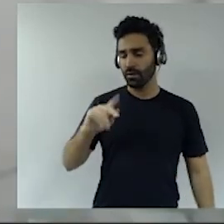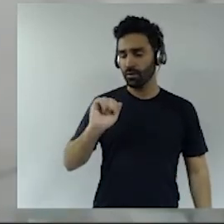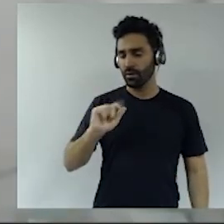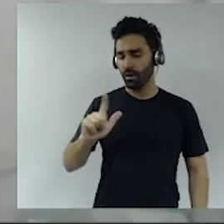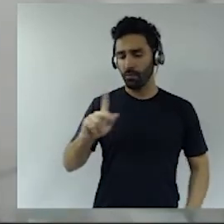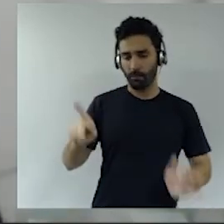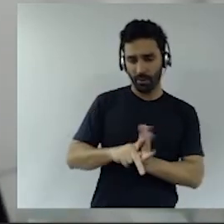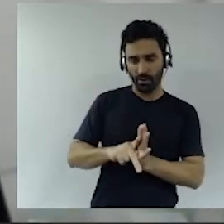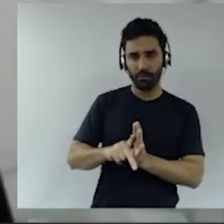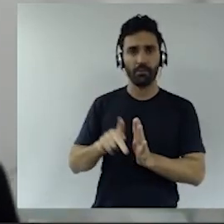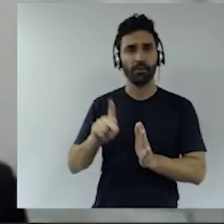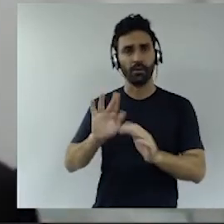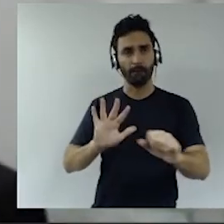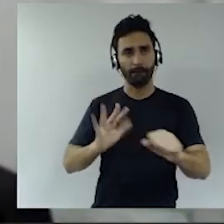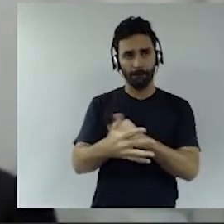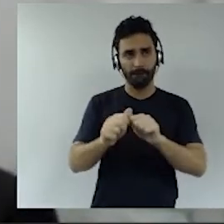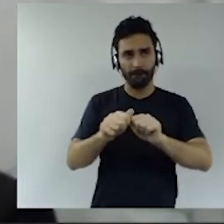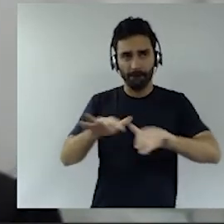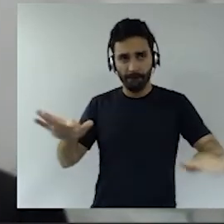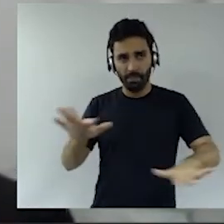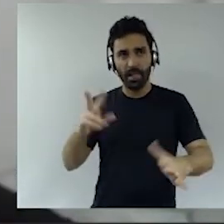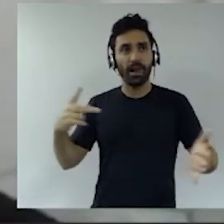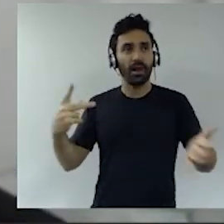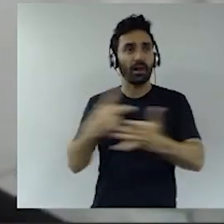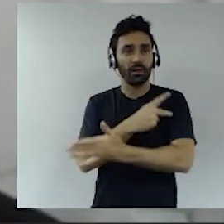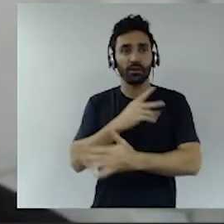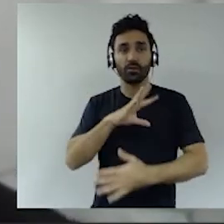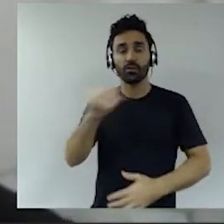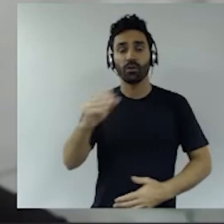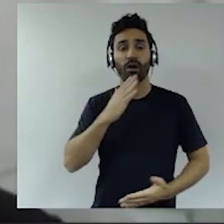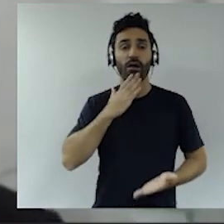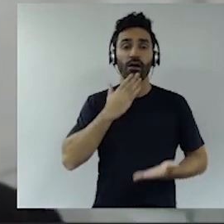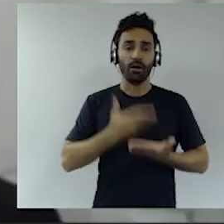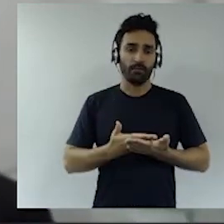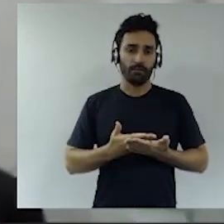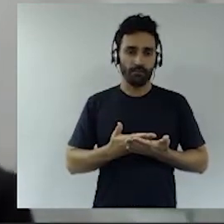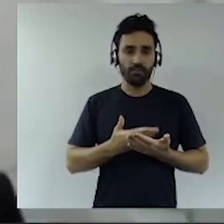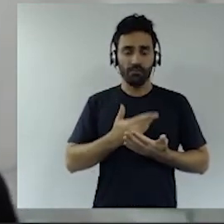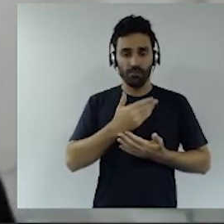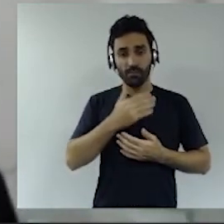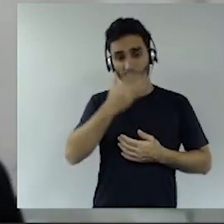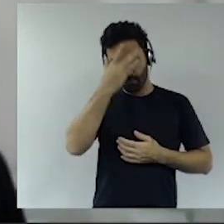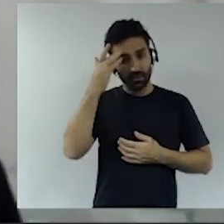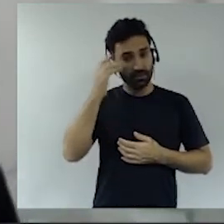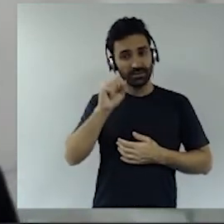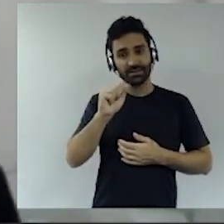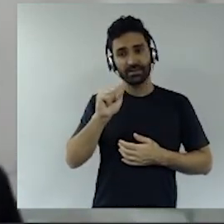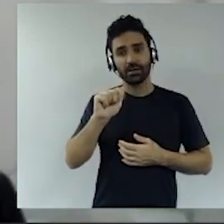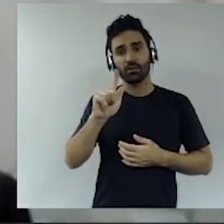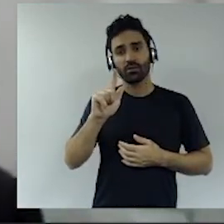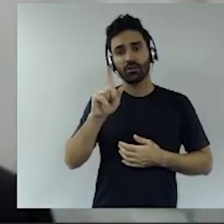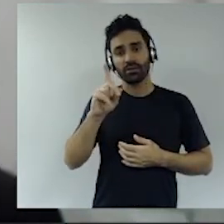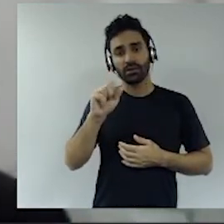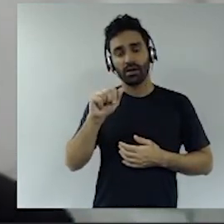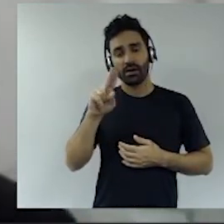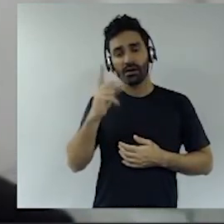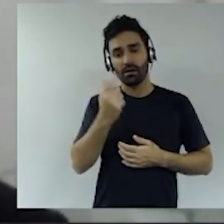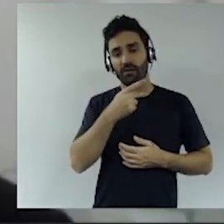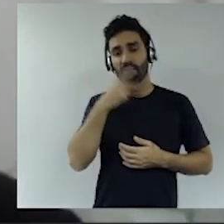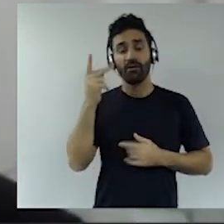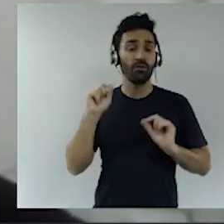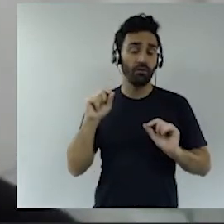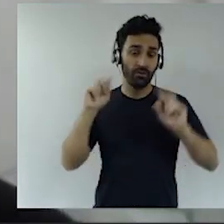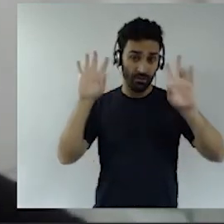da pandemia provocou uma perplexidade já comentada por Saldanha, que é, enquanto os crimes contra o